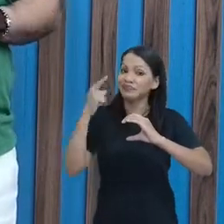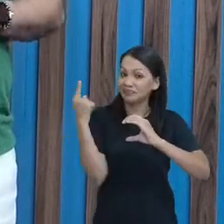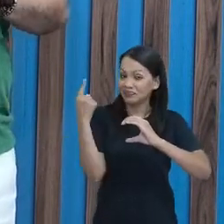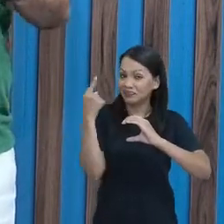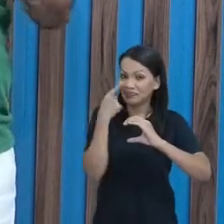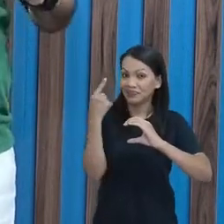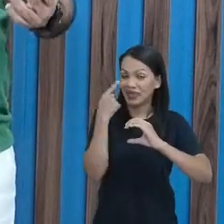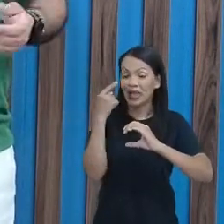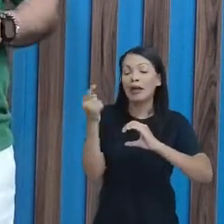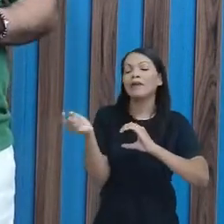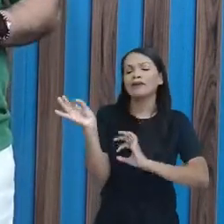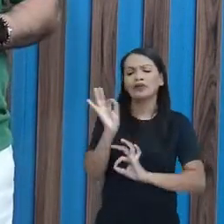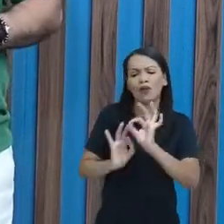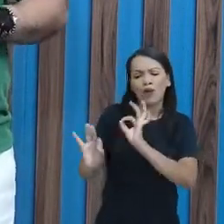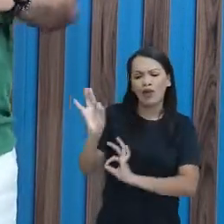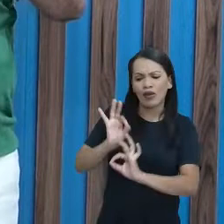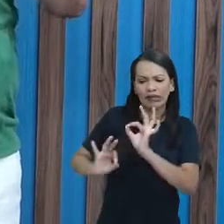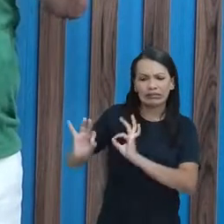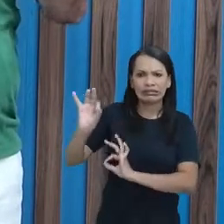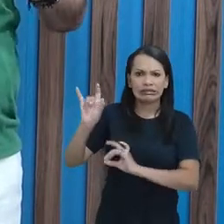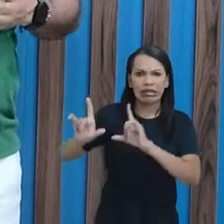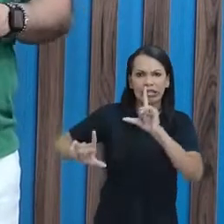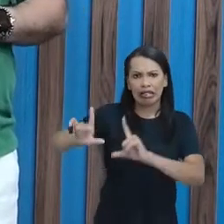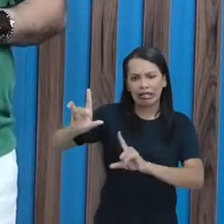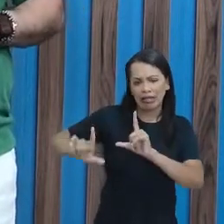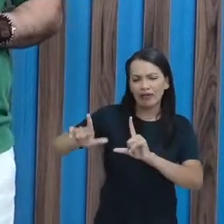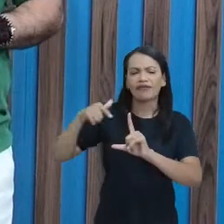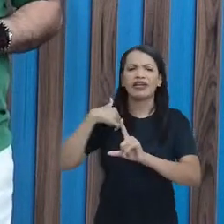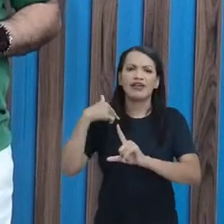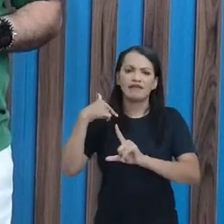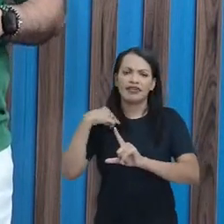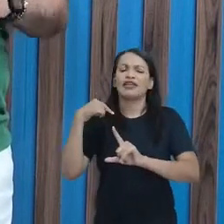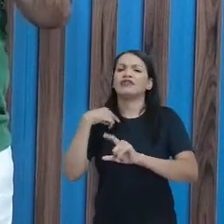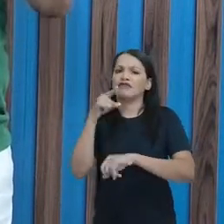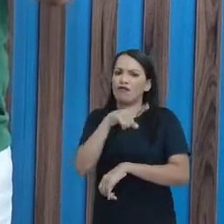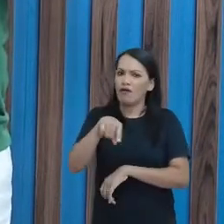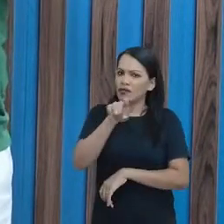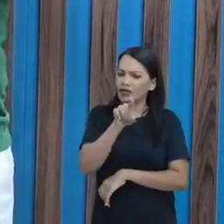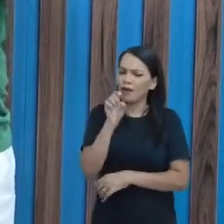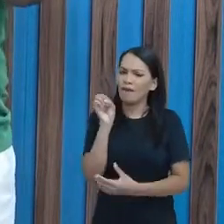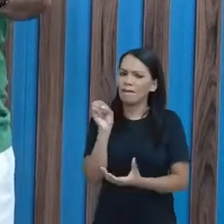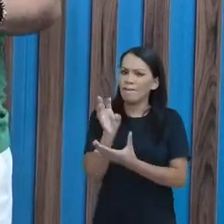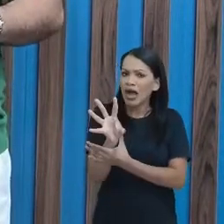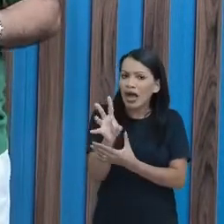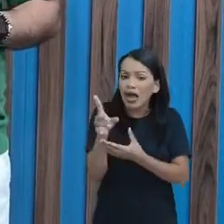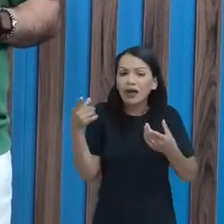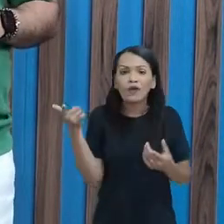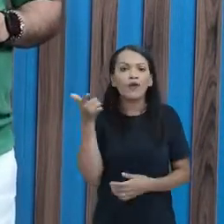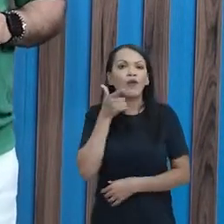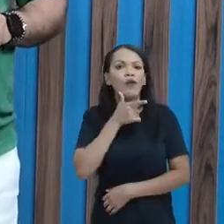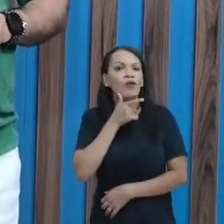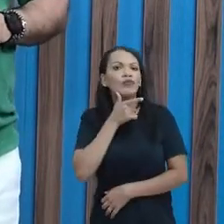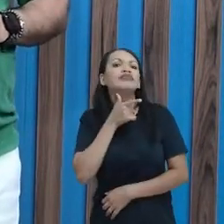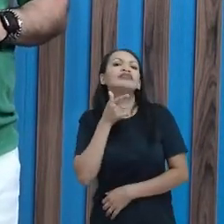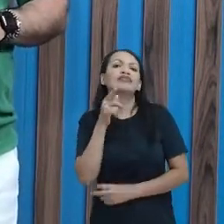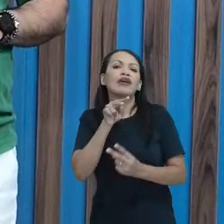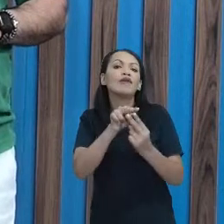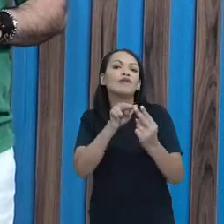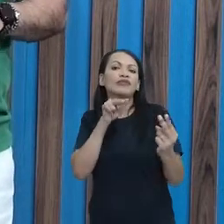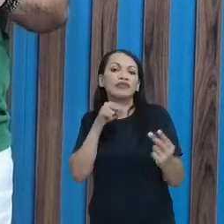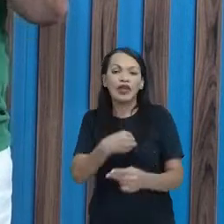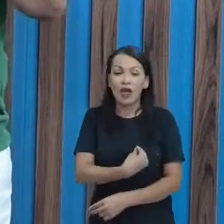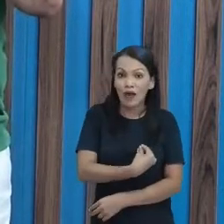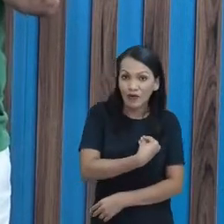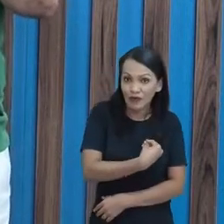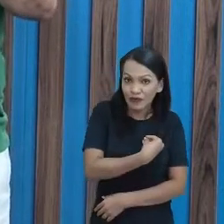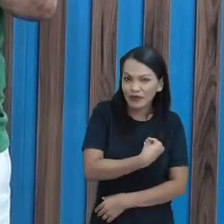sentido, ó, o pessoal da TV fazendo aí a transmissão para que a aula chegue da melhor forma possível aí para vocês.